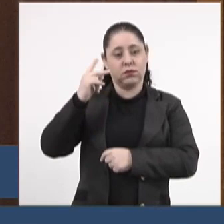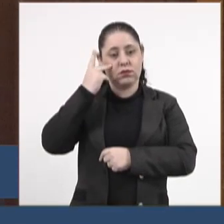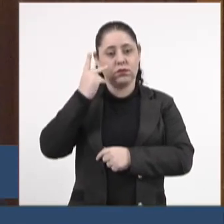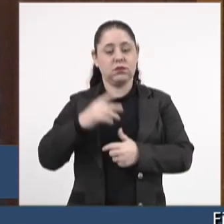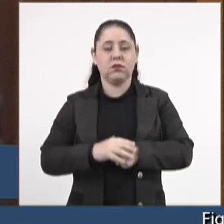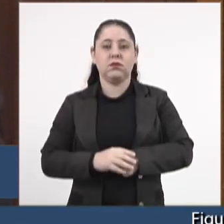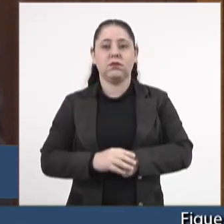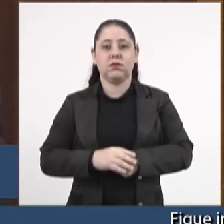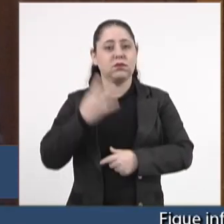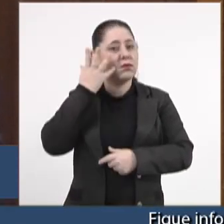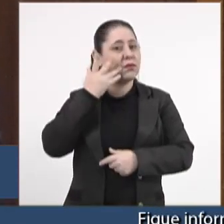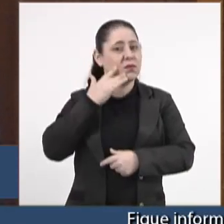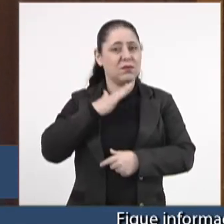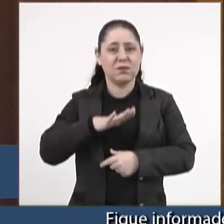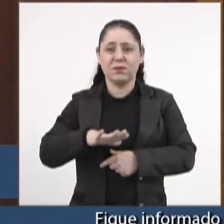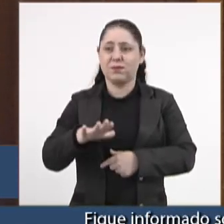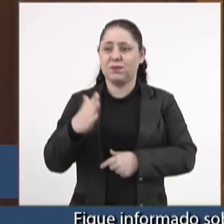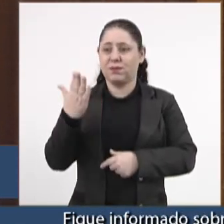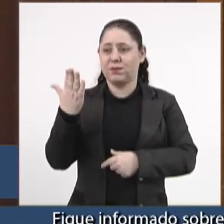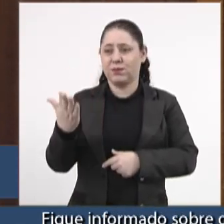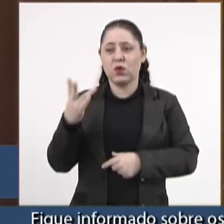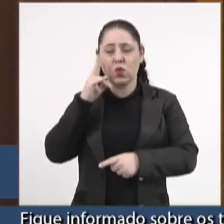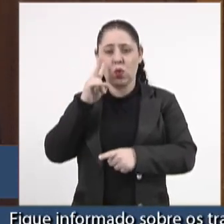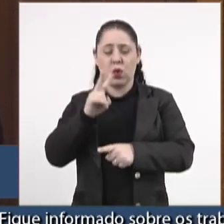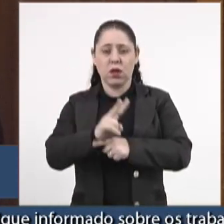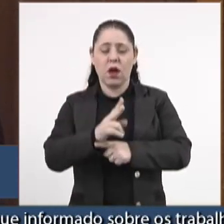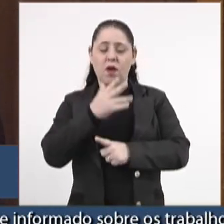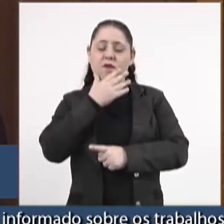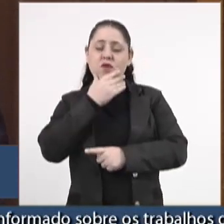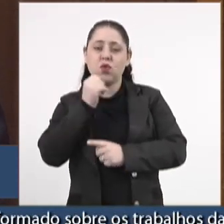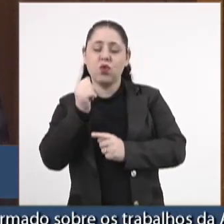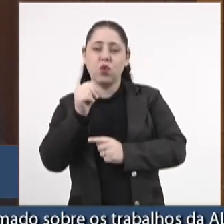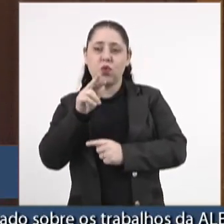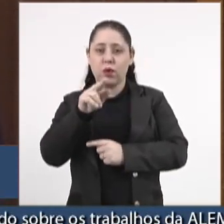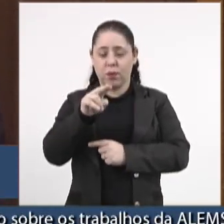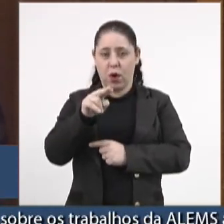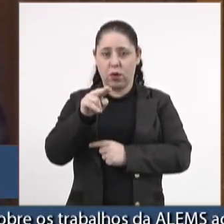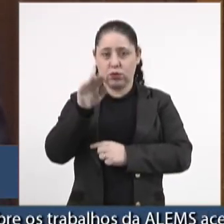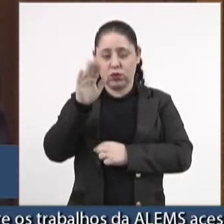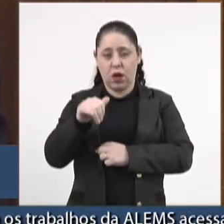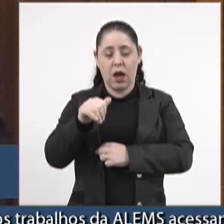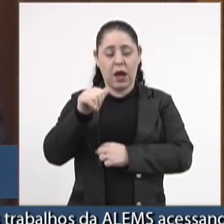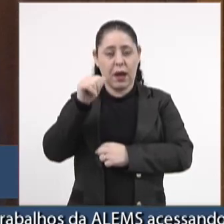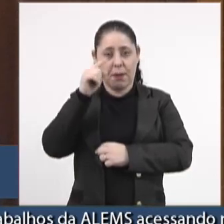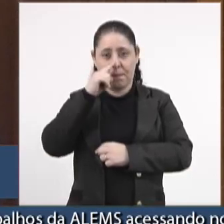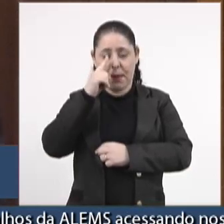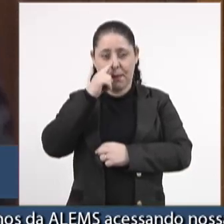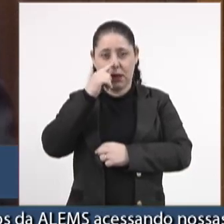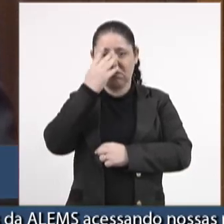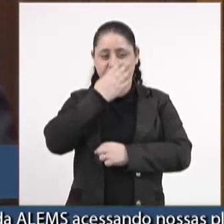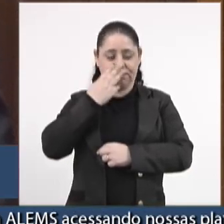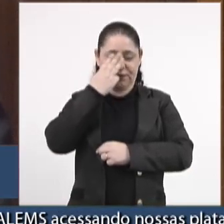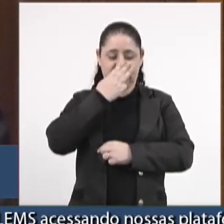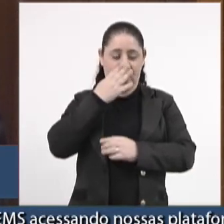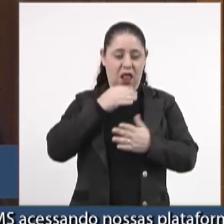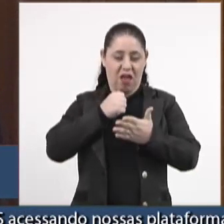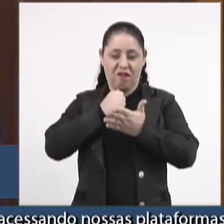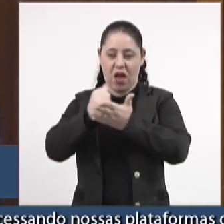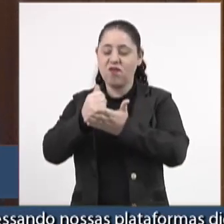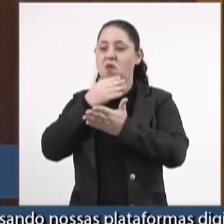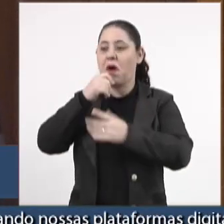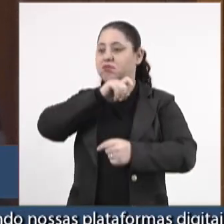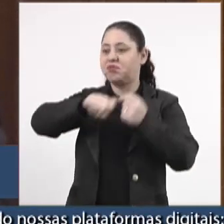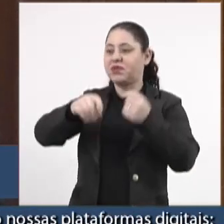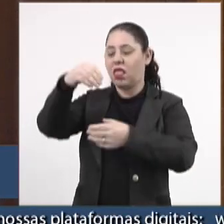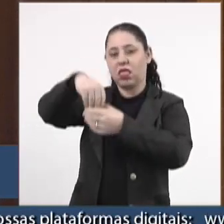deputado João Henrique Catan, aquela criança, ela cuidava do irmãozinho mais novo, a mãe era garota de programa, levava os clientes para dentro de